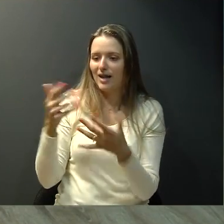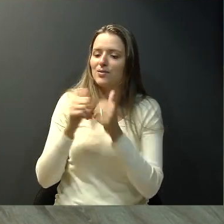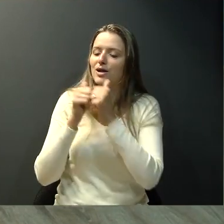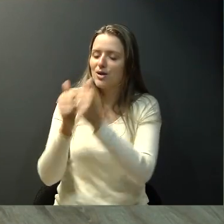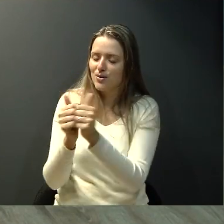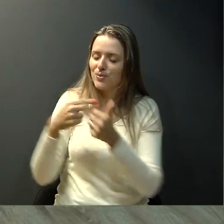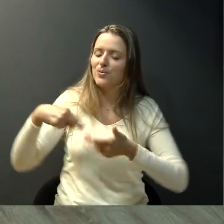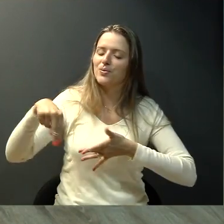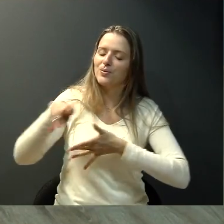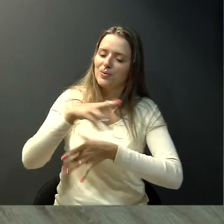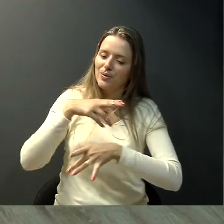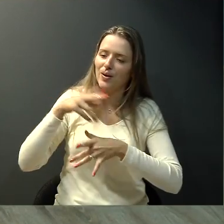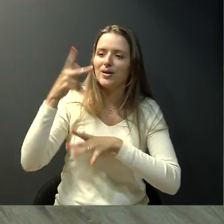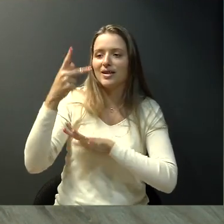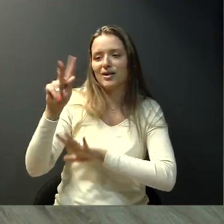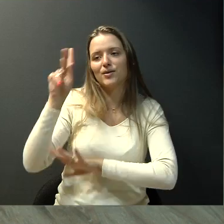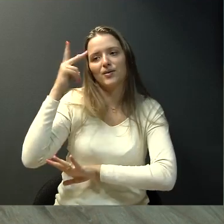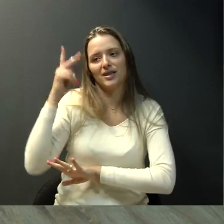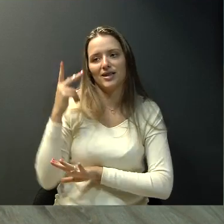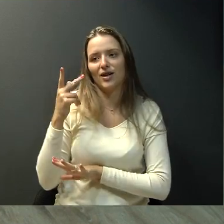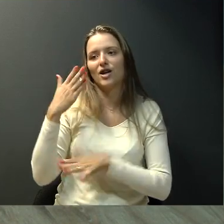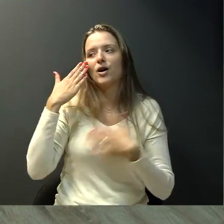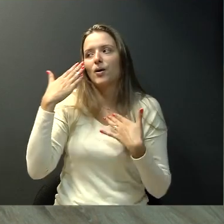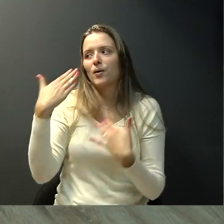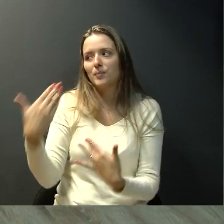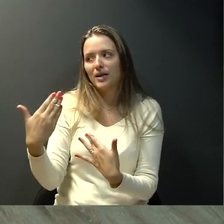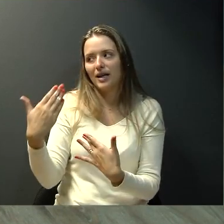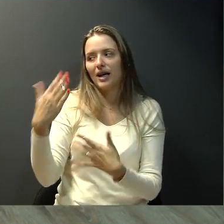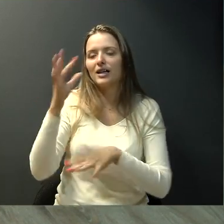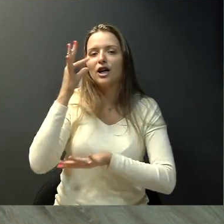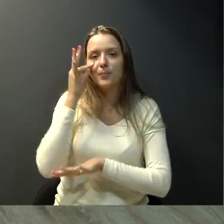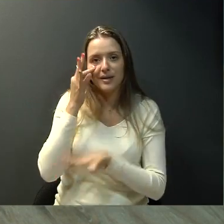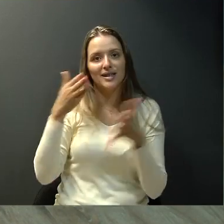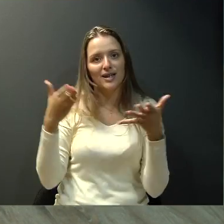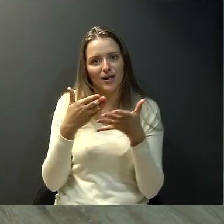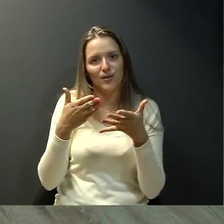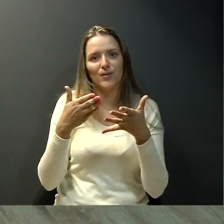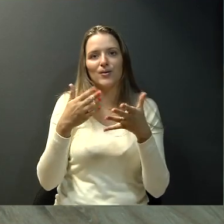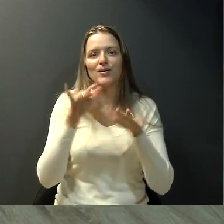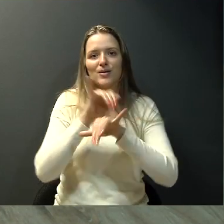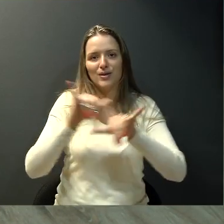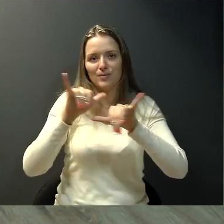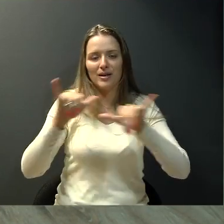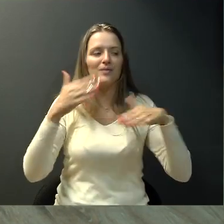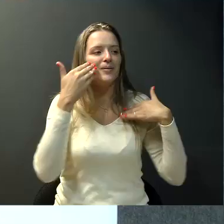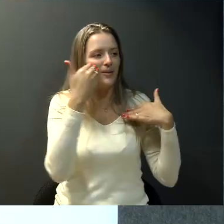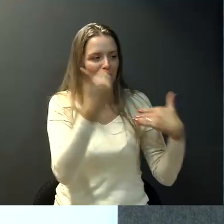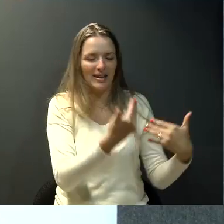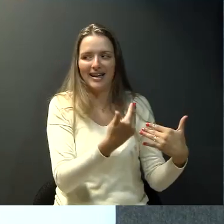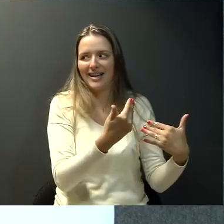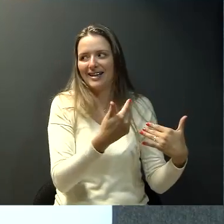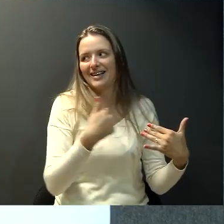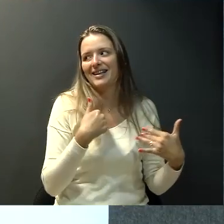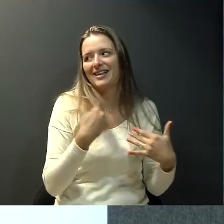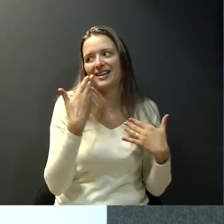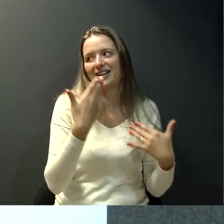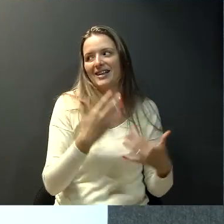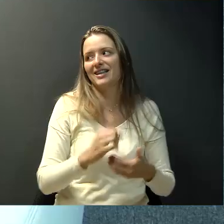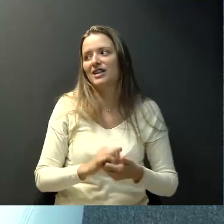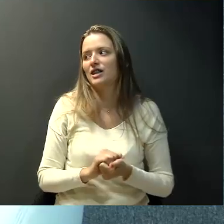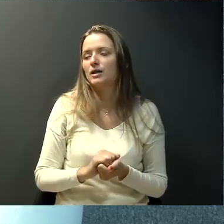bela história conosco. Muito obrigada pela tua presença aqui no nosso programa hoje. Obrigada hoje pelo convite, muito